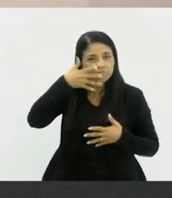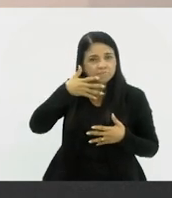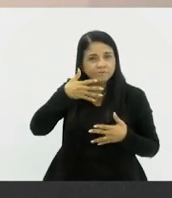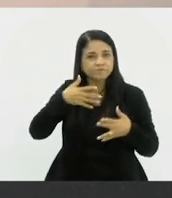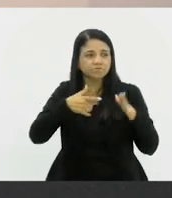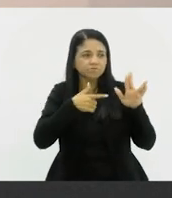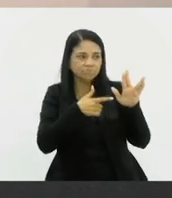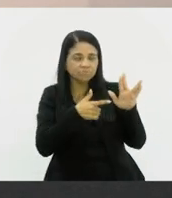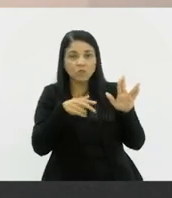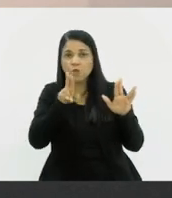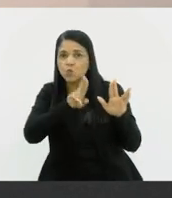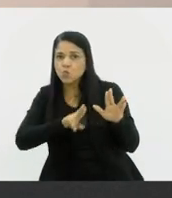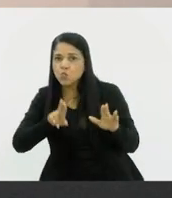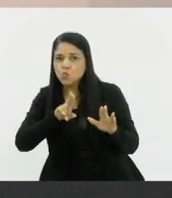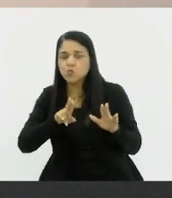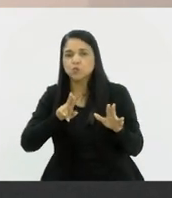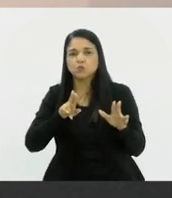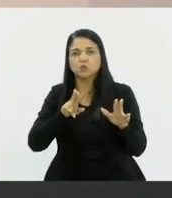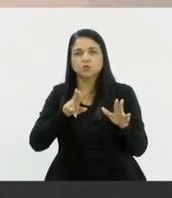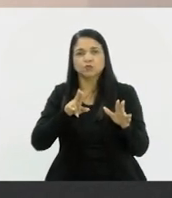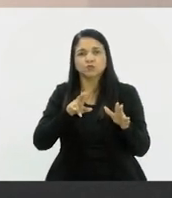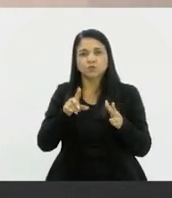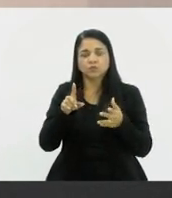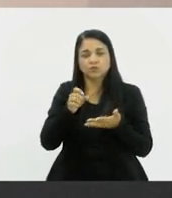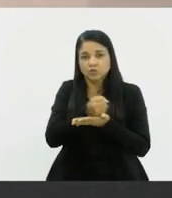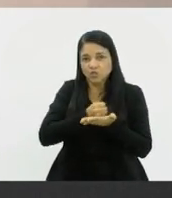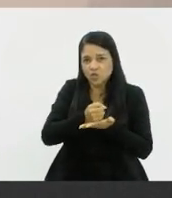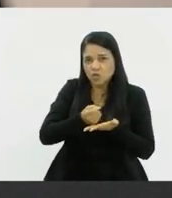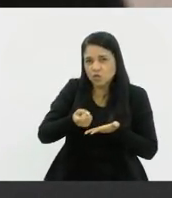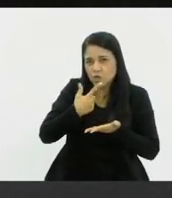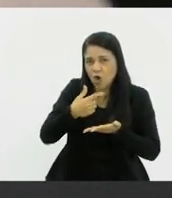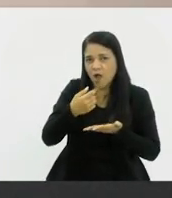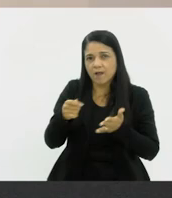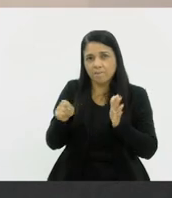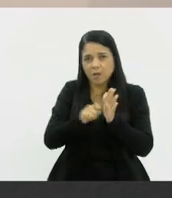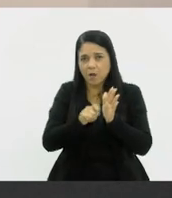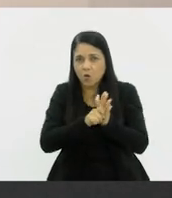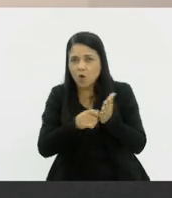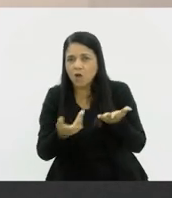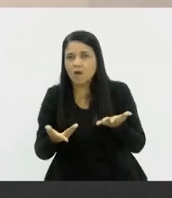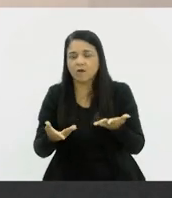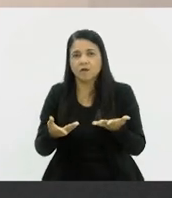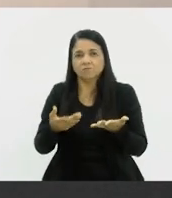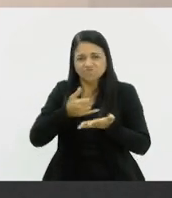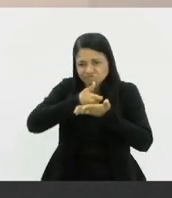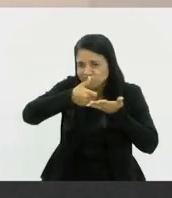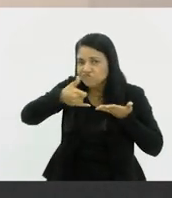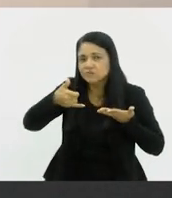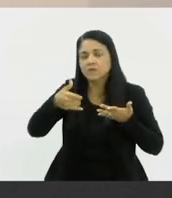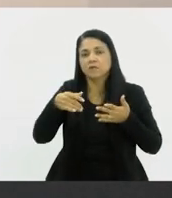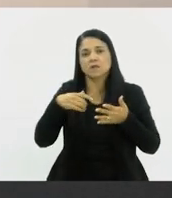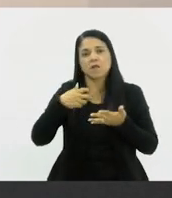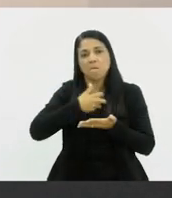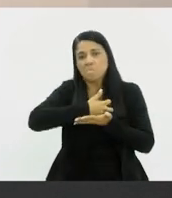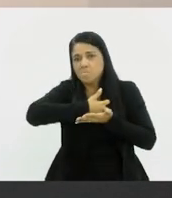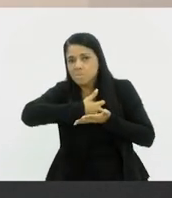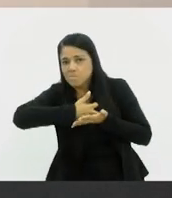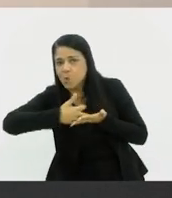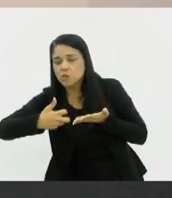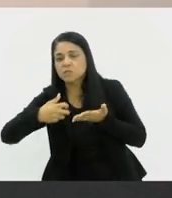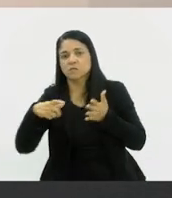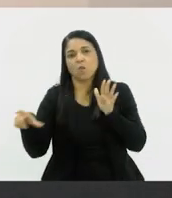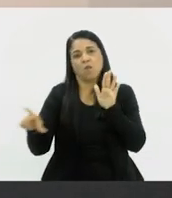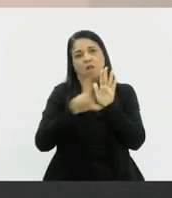drogas era considerado Apologia às drogas né previsto com punições e sanções da da